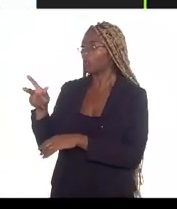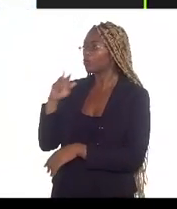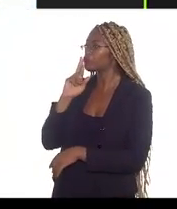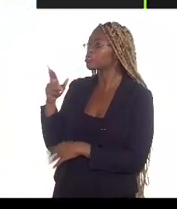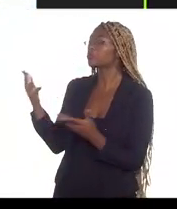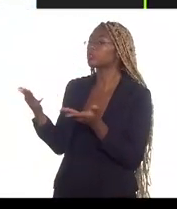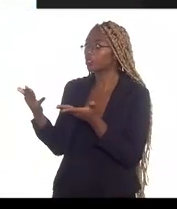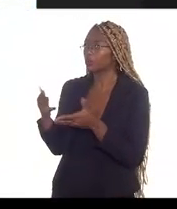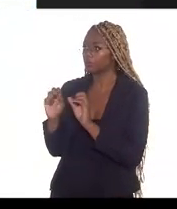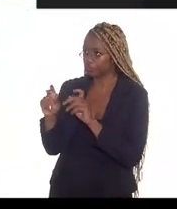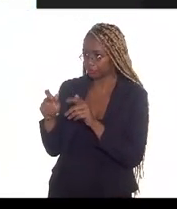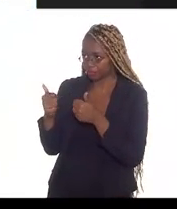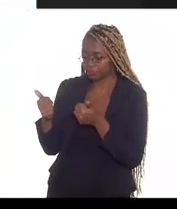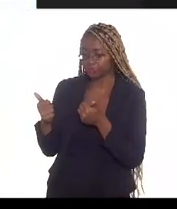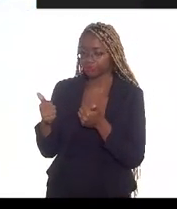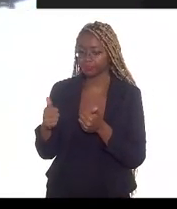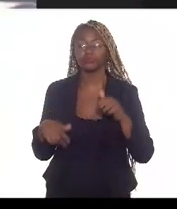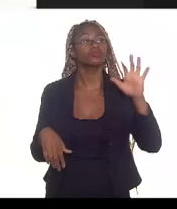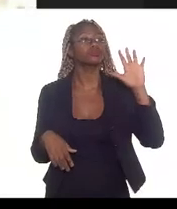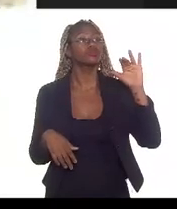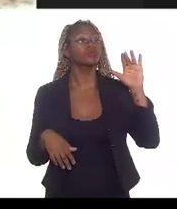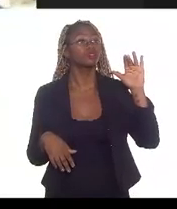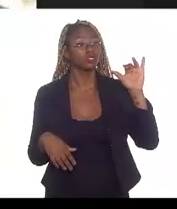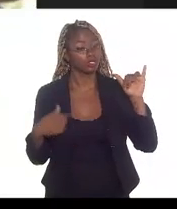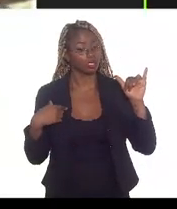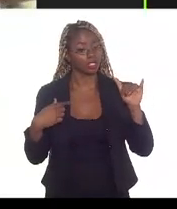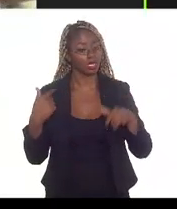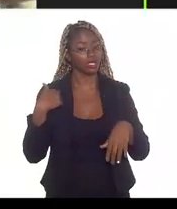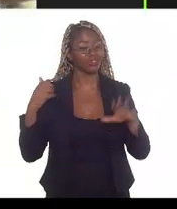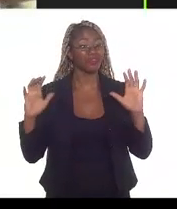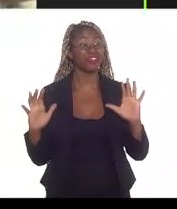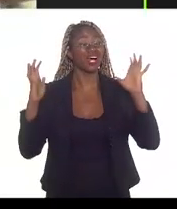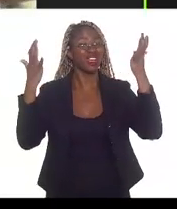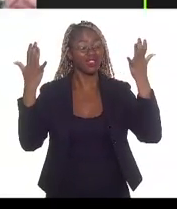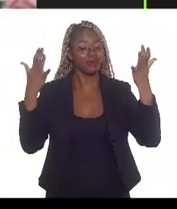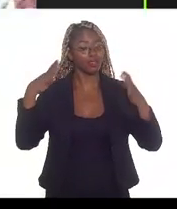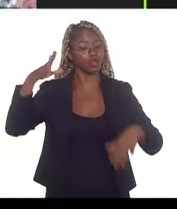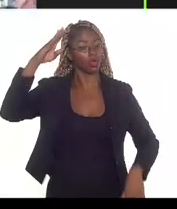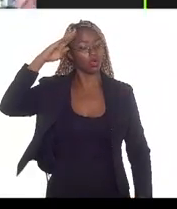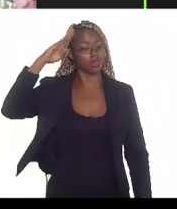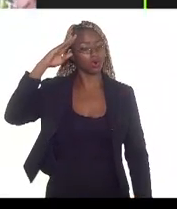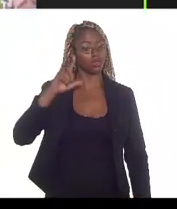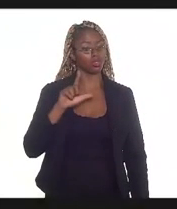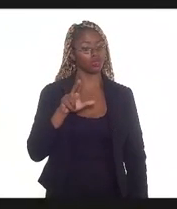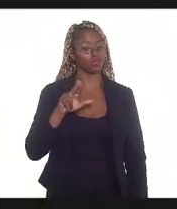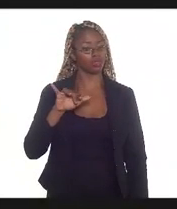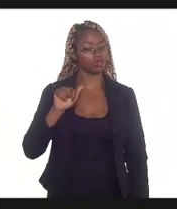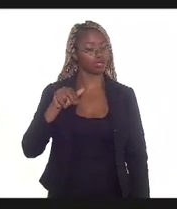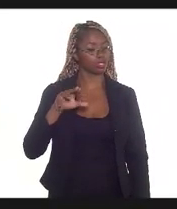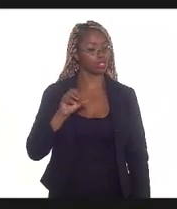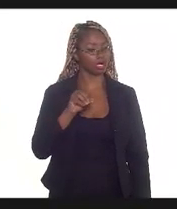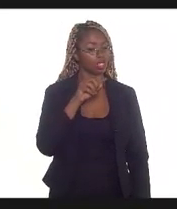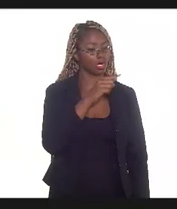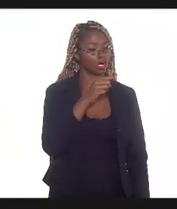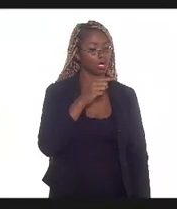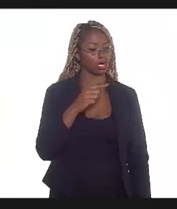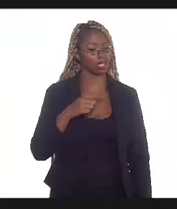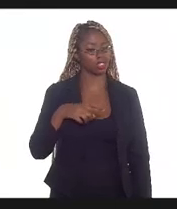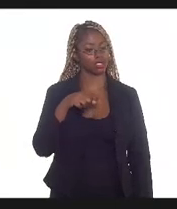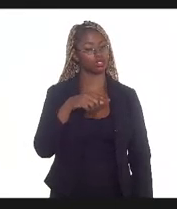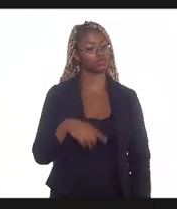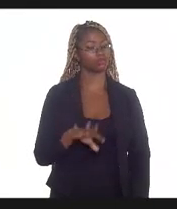Vou te mandar agora. Ok, deputado Amorim, então... Estou saindo de um evento aqui com o Coronel Luciano, comandante do 19º Batalhão, nosso